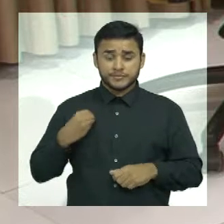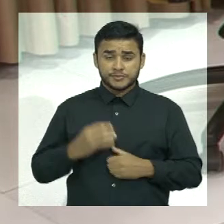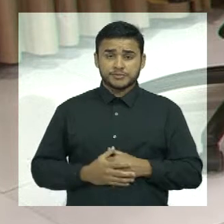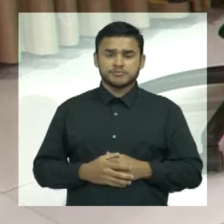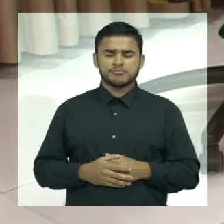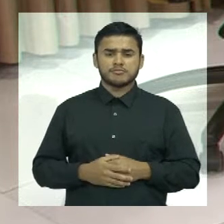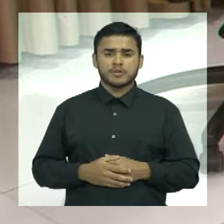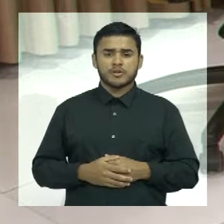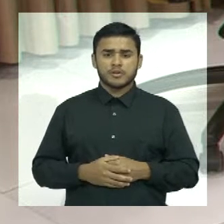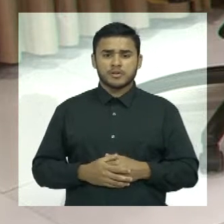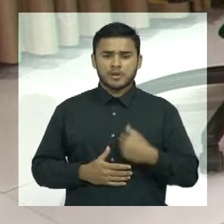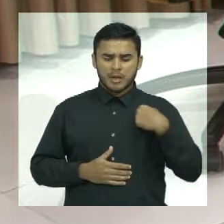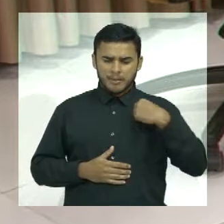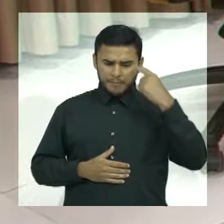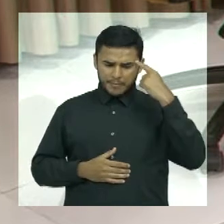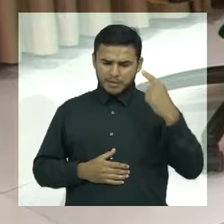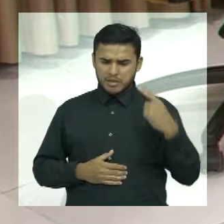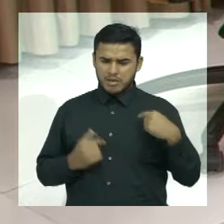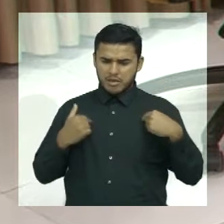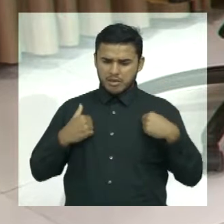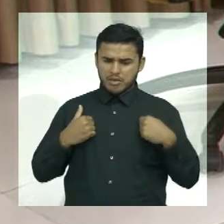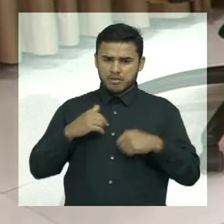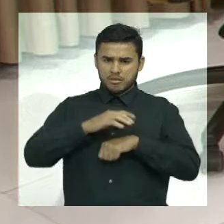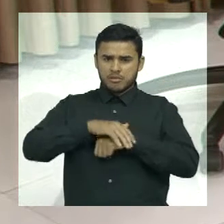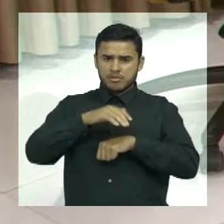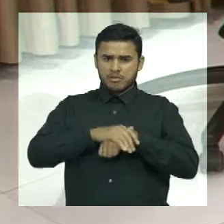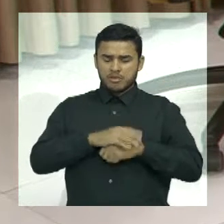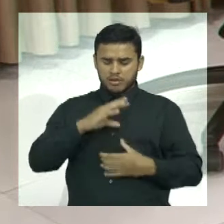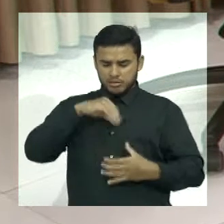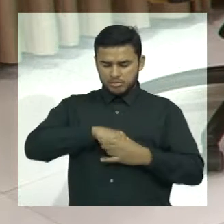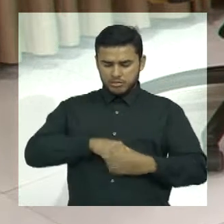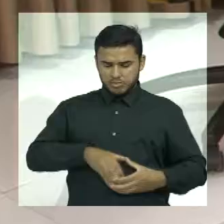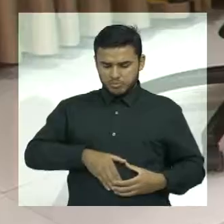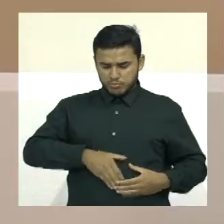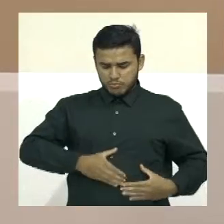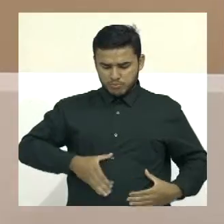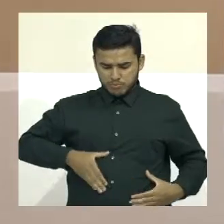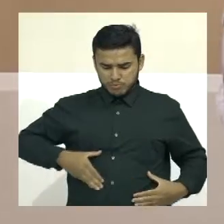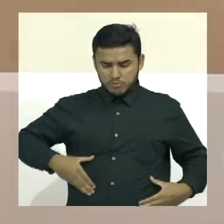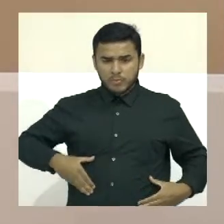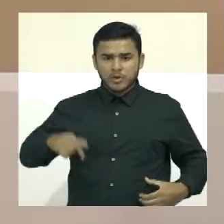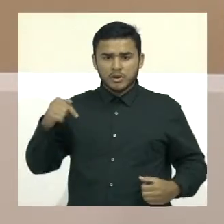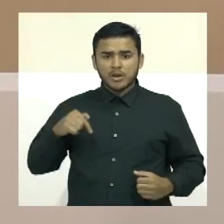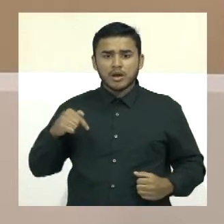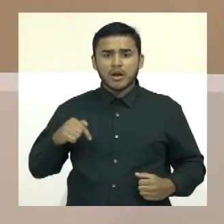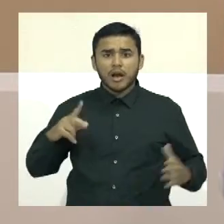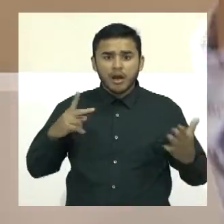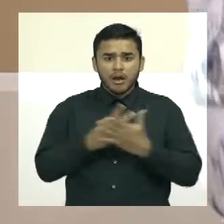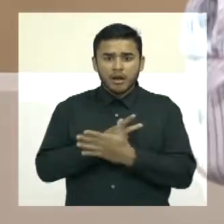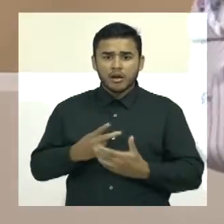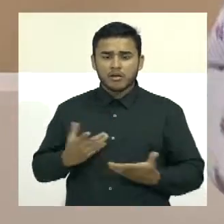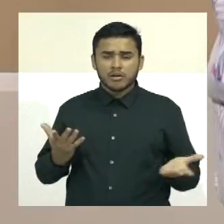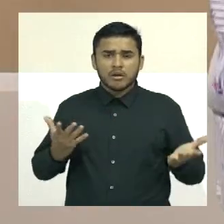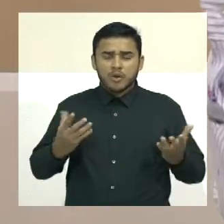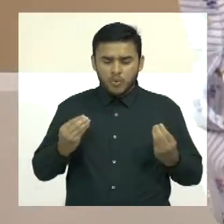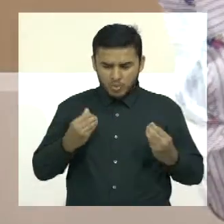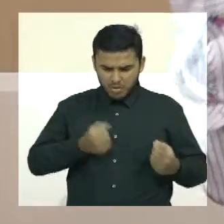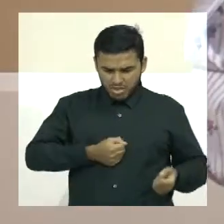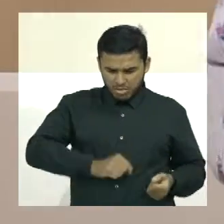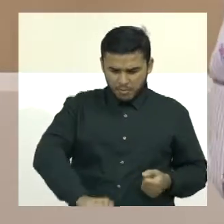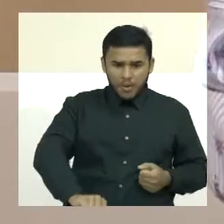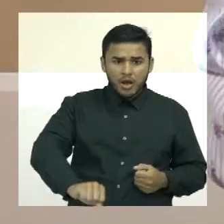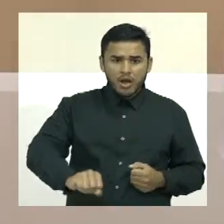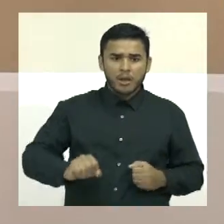mim que eu assassine o meu bebê dentro do meu ventre sem explicar tudo que o meu corpo biológico e